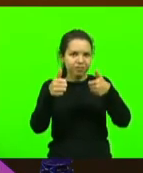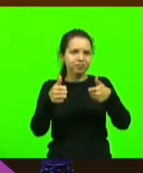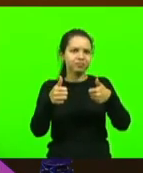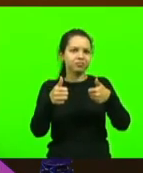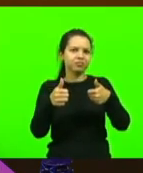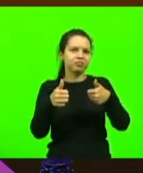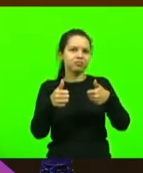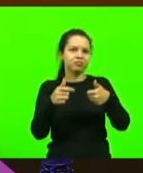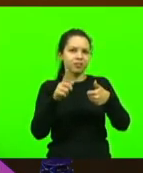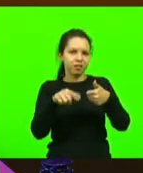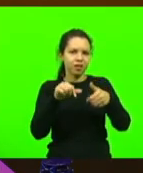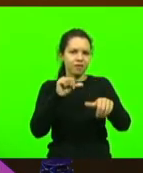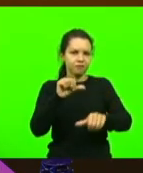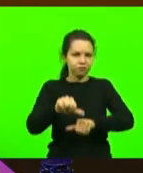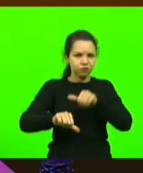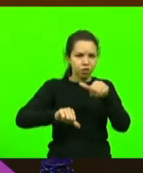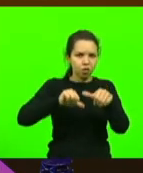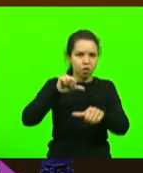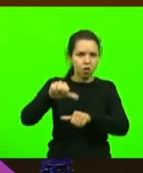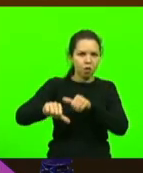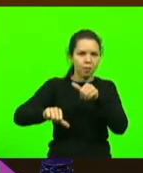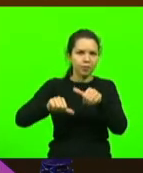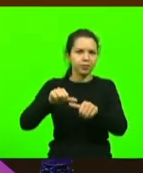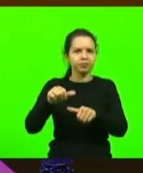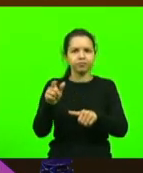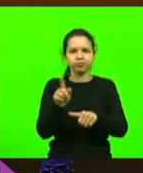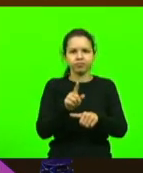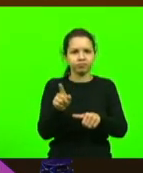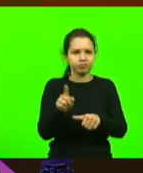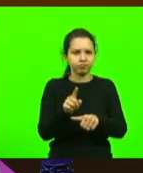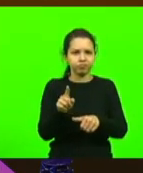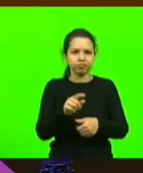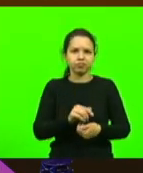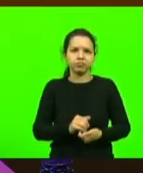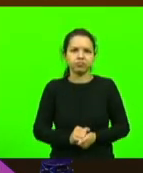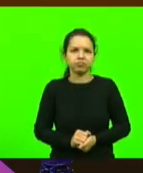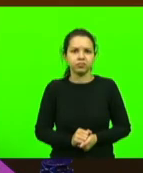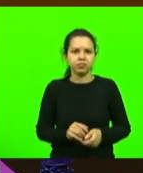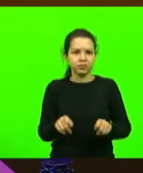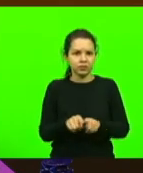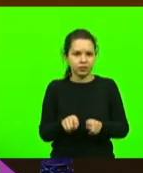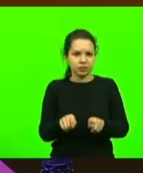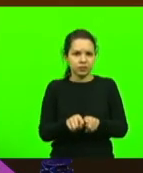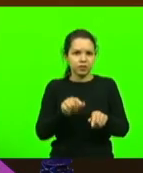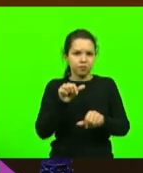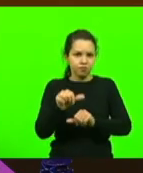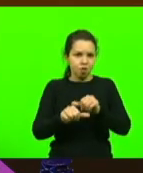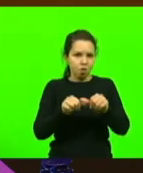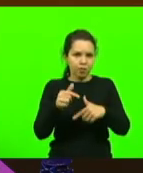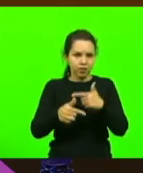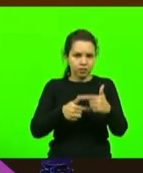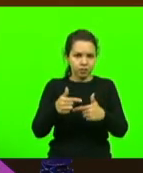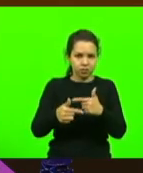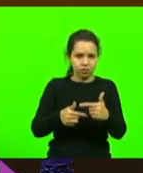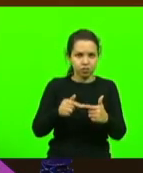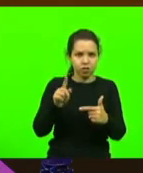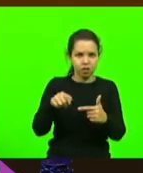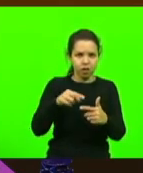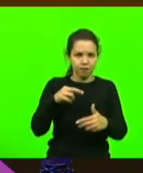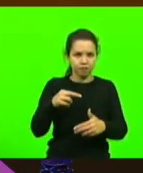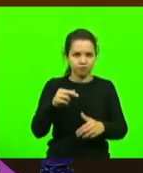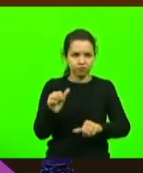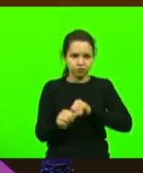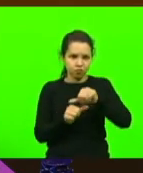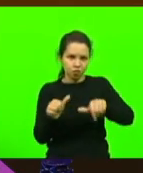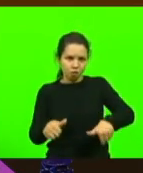não se trata de uma reforma ela e não se trata de uma reforma assim como a reforma trabalhista não se tratou de uma reforma assim